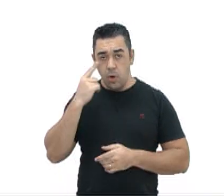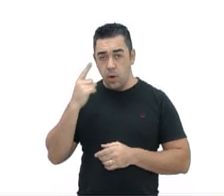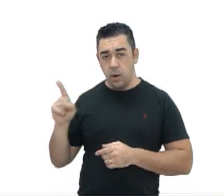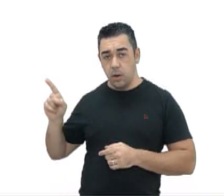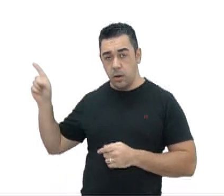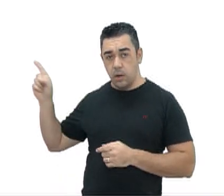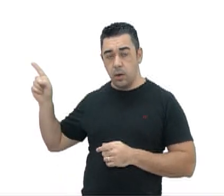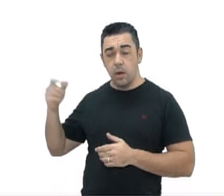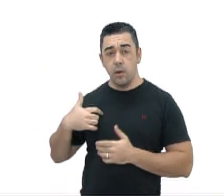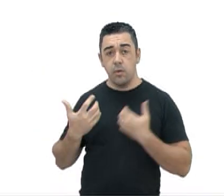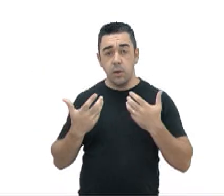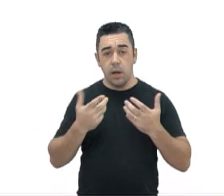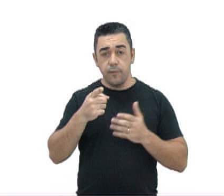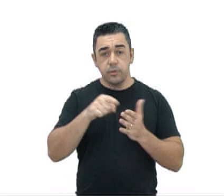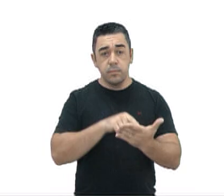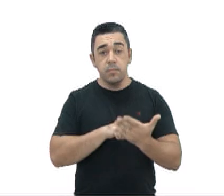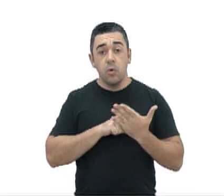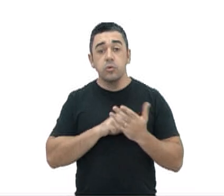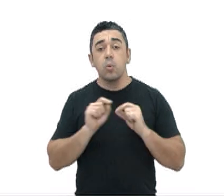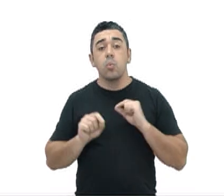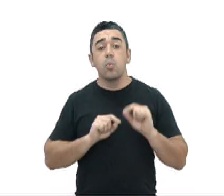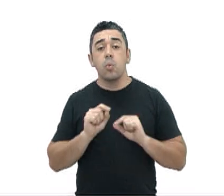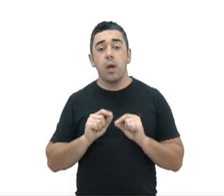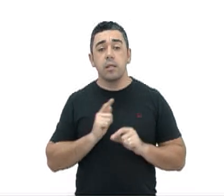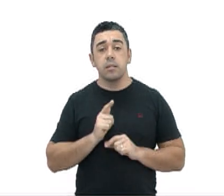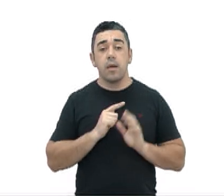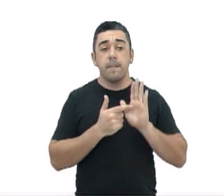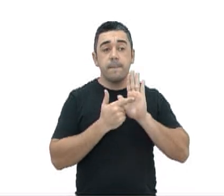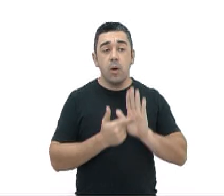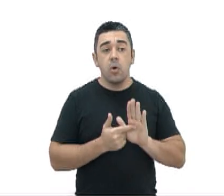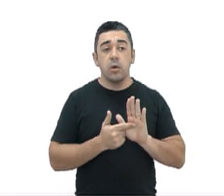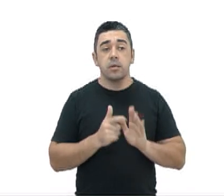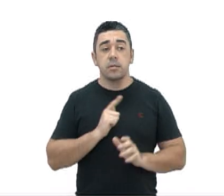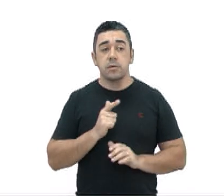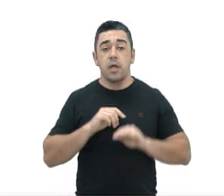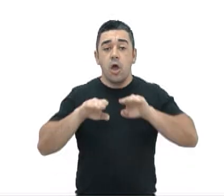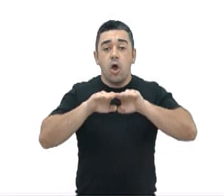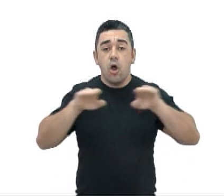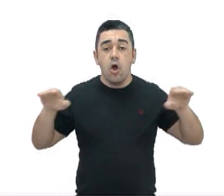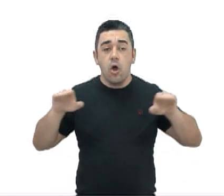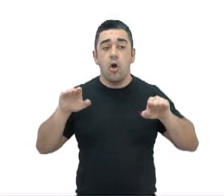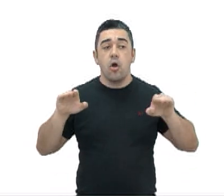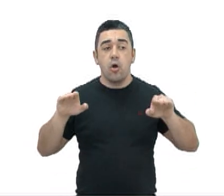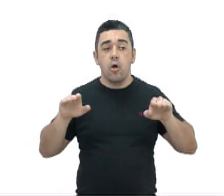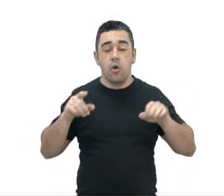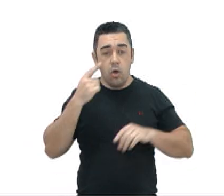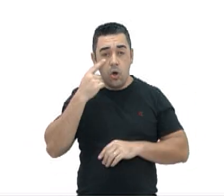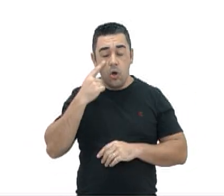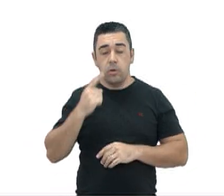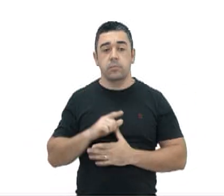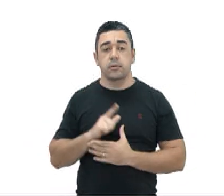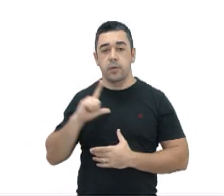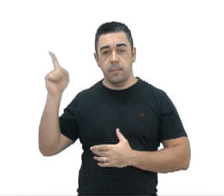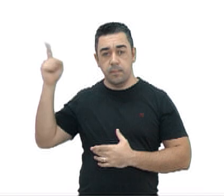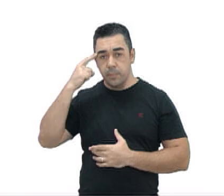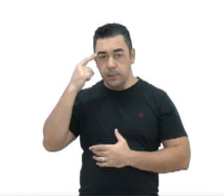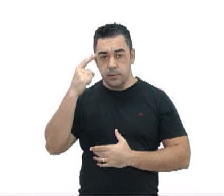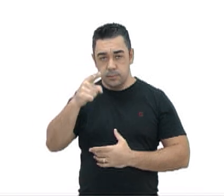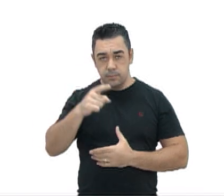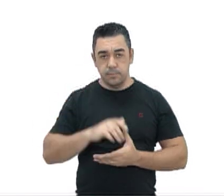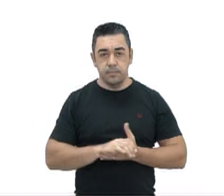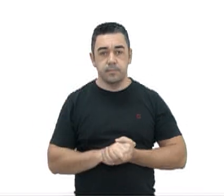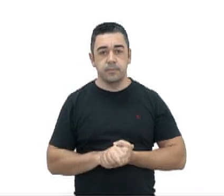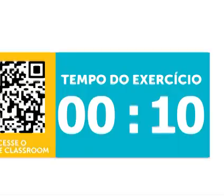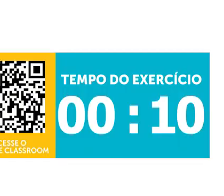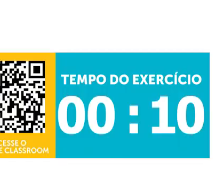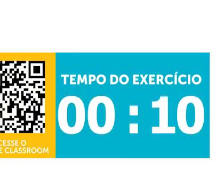aqui, ó, e eu quero que você indique a alternativa que representa linhas horizontais. Vai lá, dá uma olhadinha aí, pensa aí.